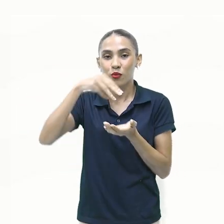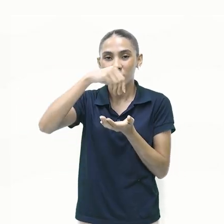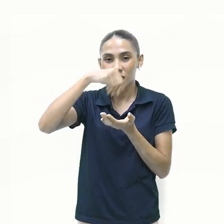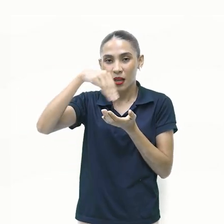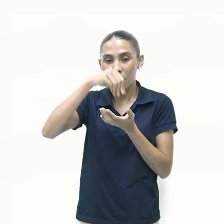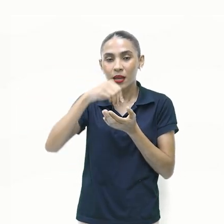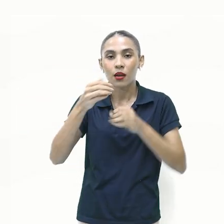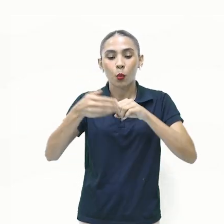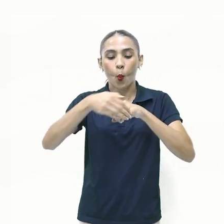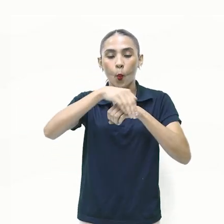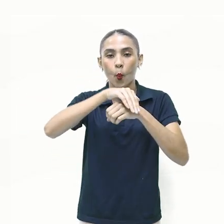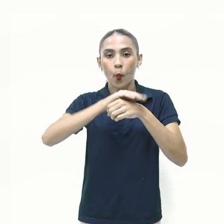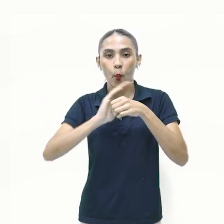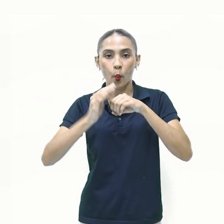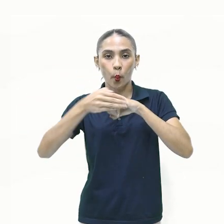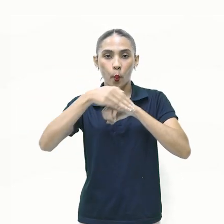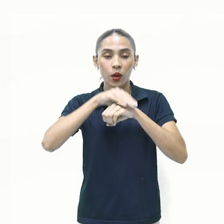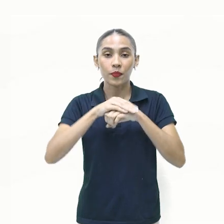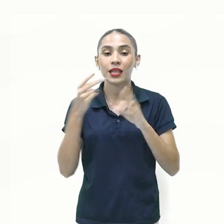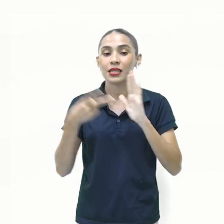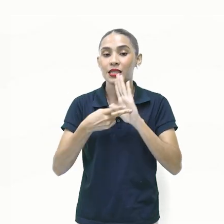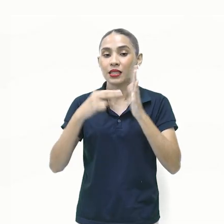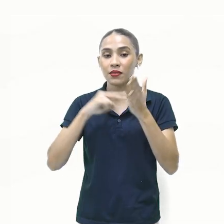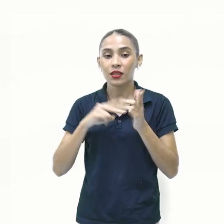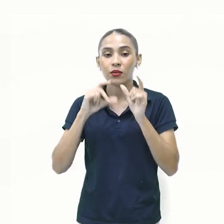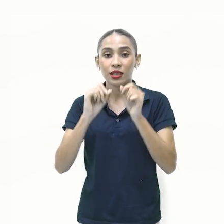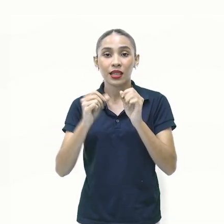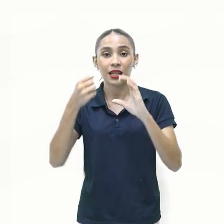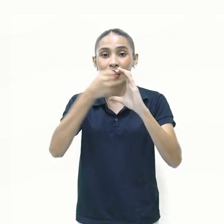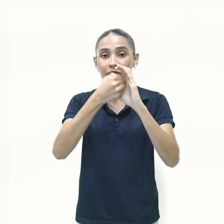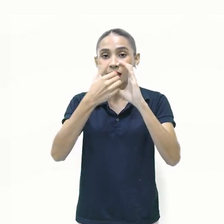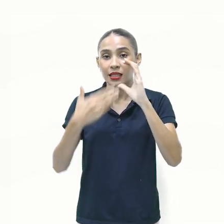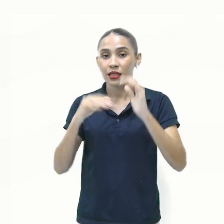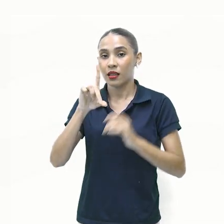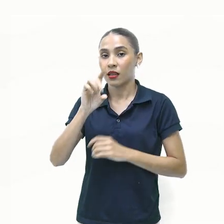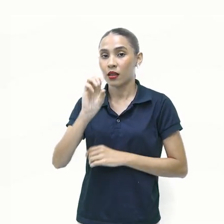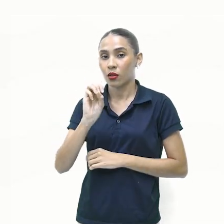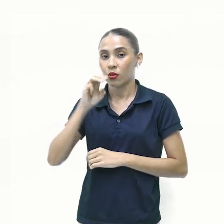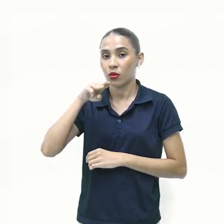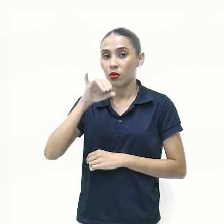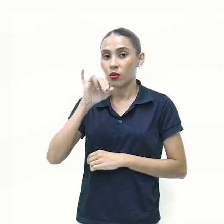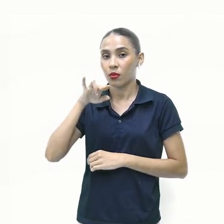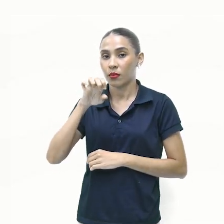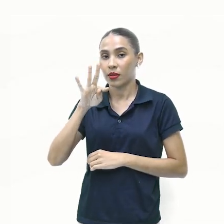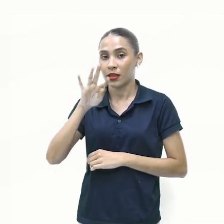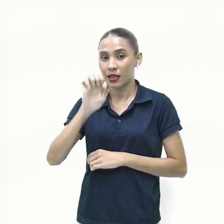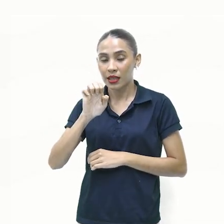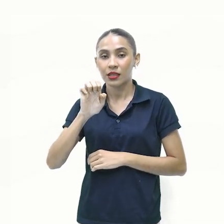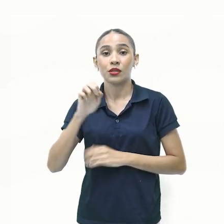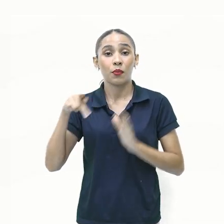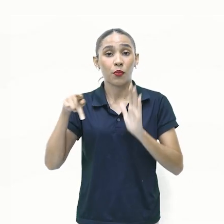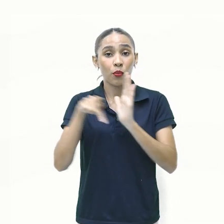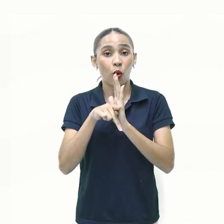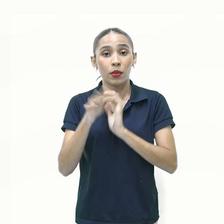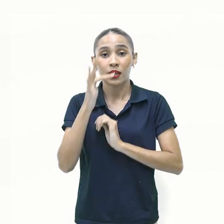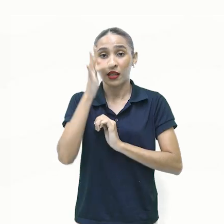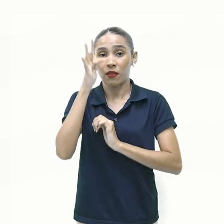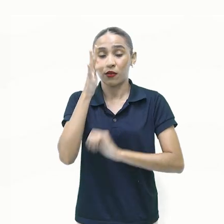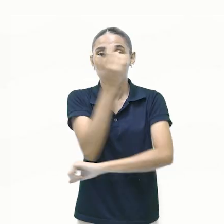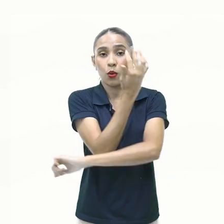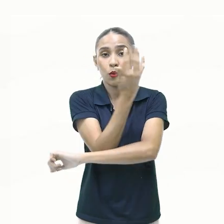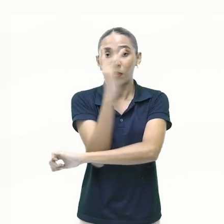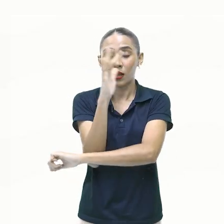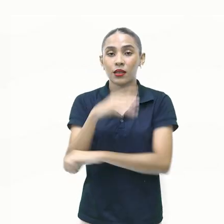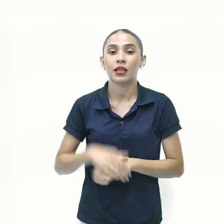ali da semente como lisa, significa que é uma característica dominante dessa semente, dessa planta,